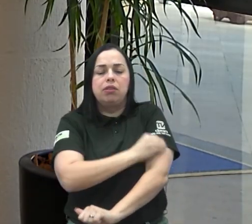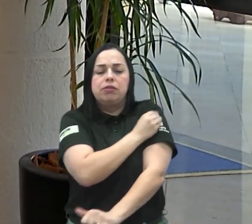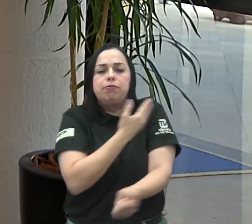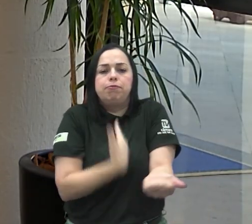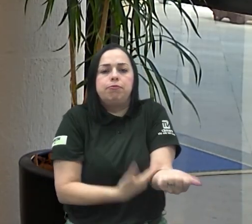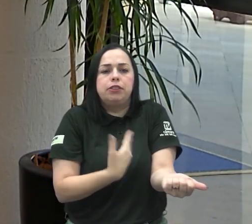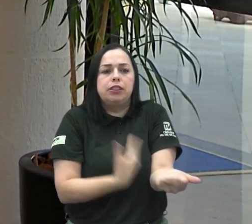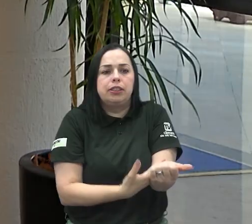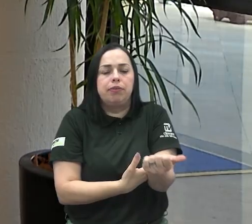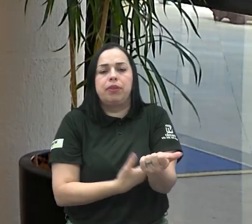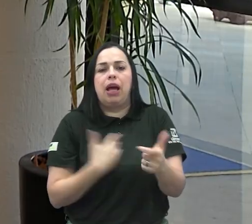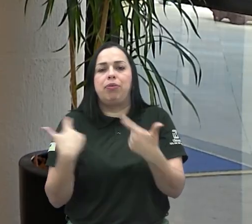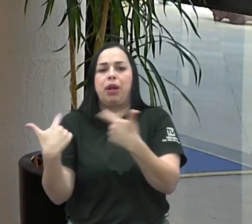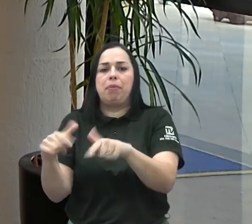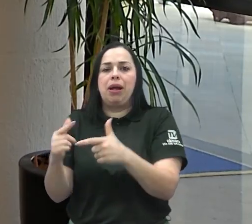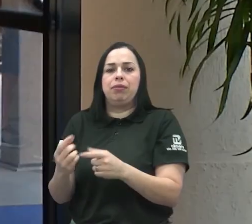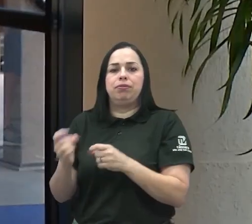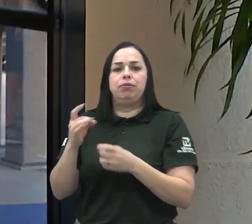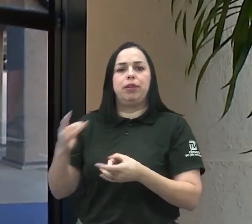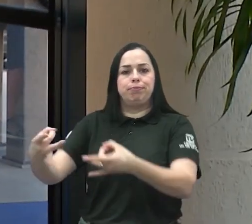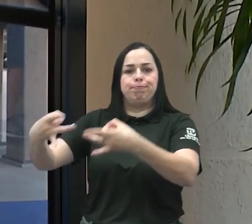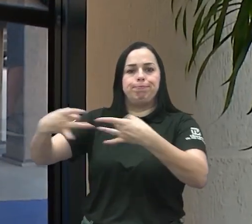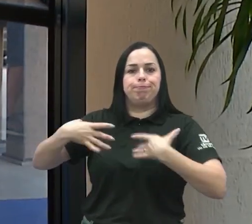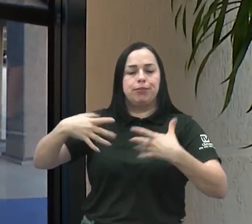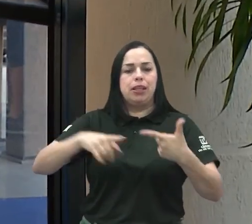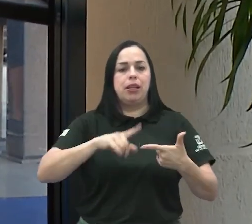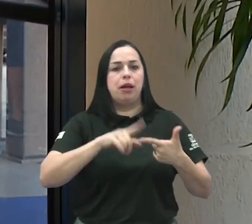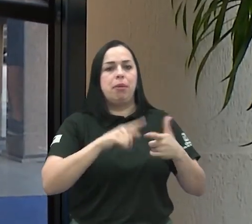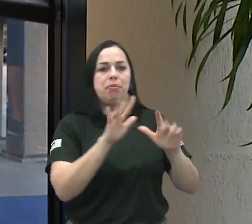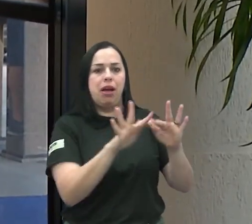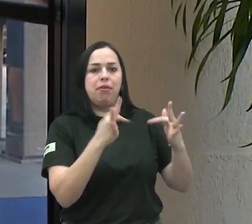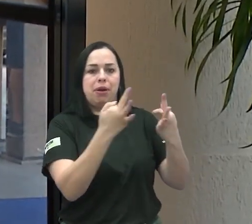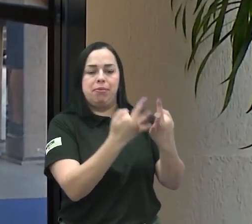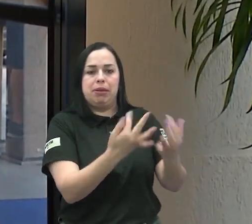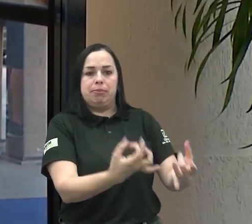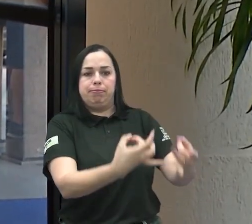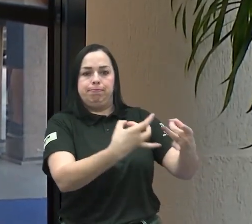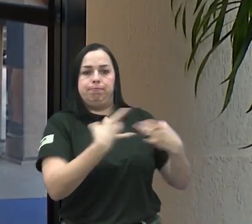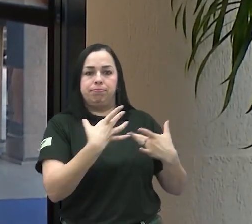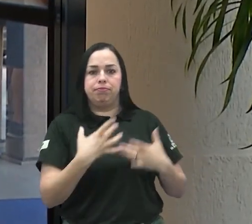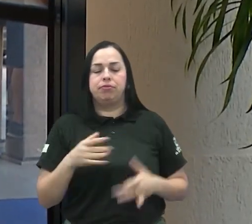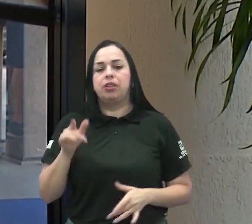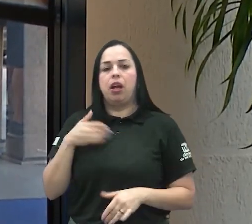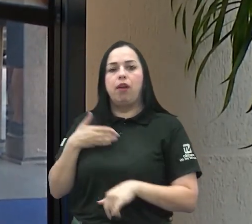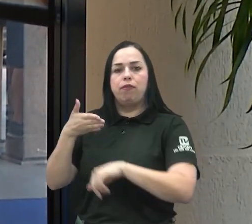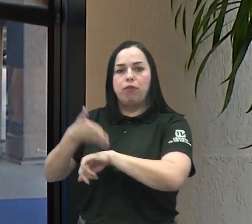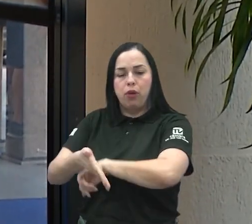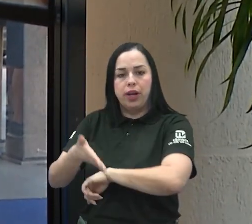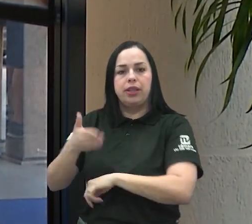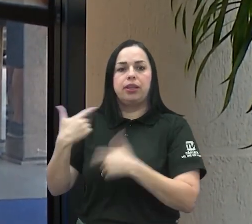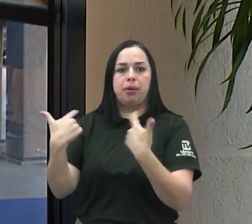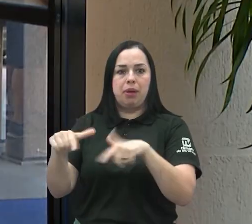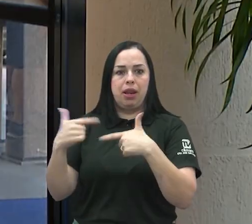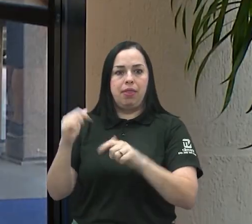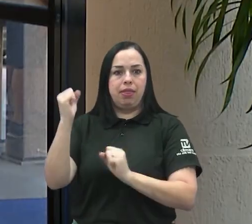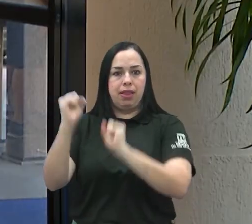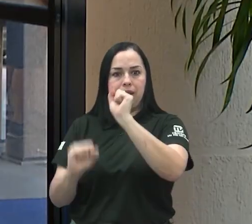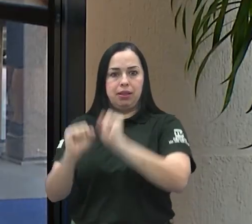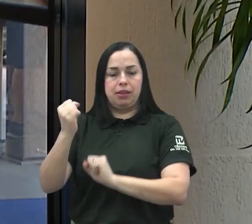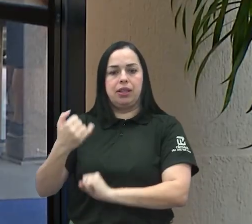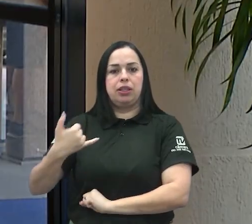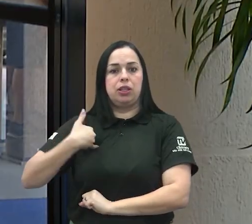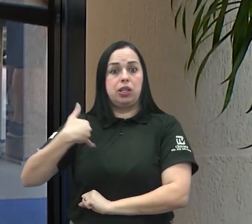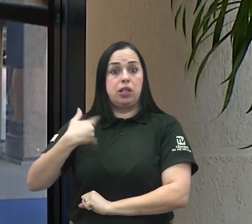e também o contato com a família. Com 18 anos eu fui trabalhar numa fábrica e nessa fábrica eu entrei